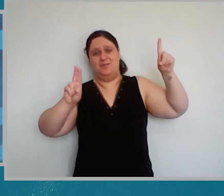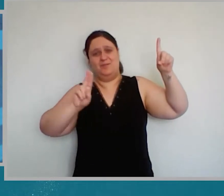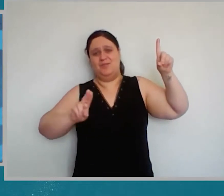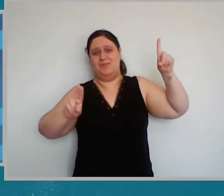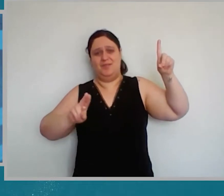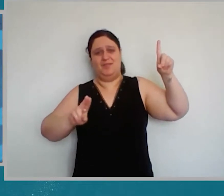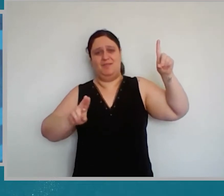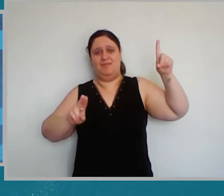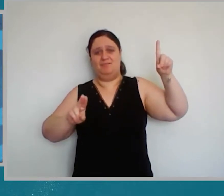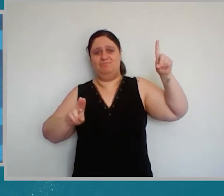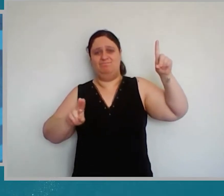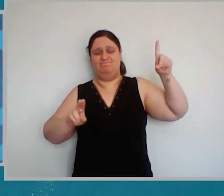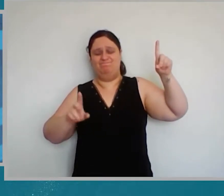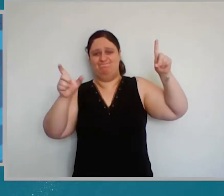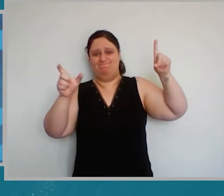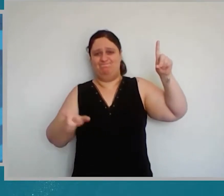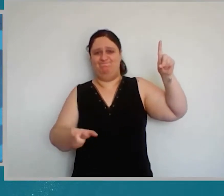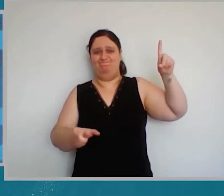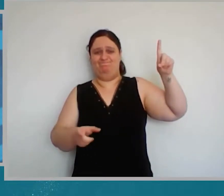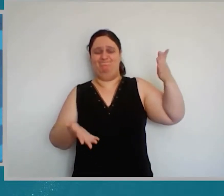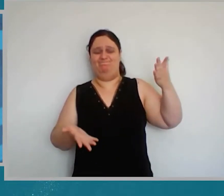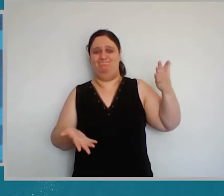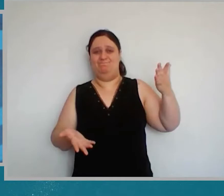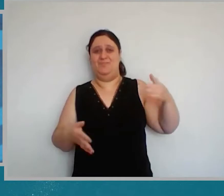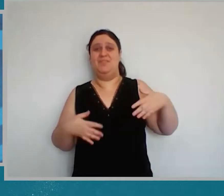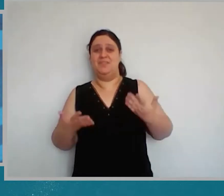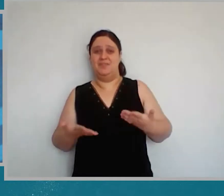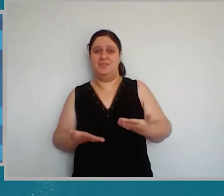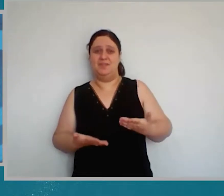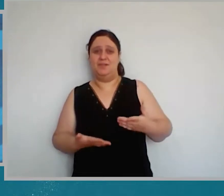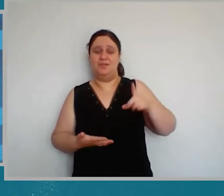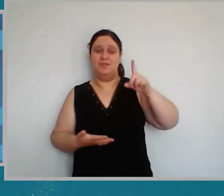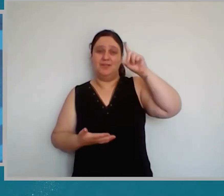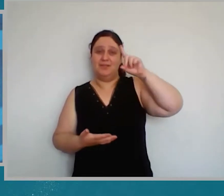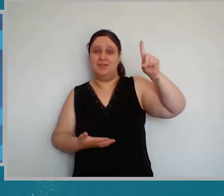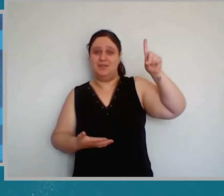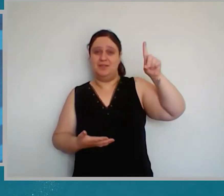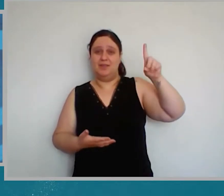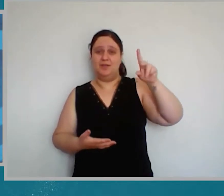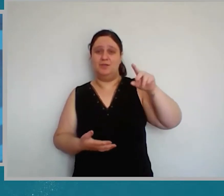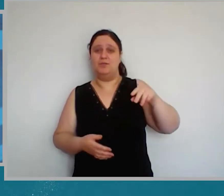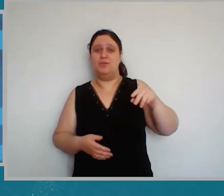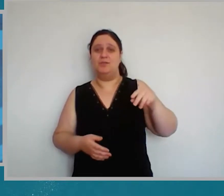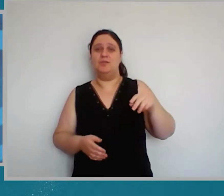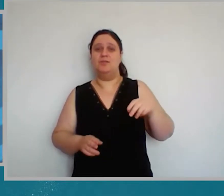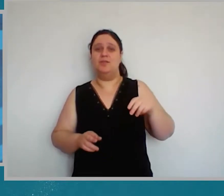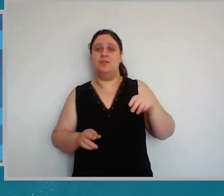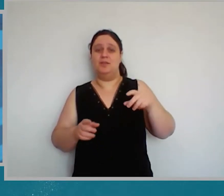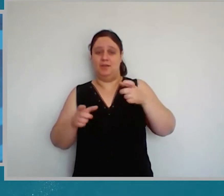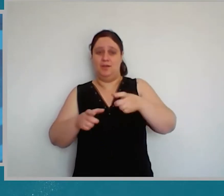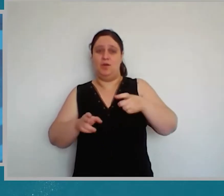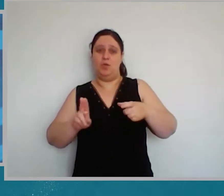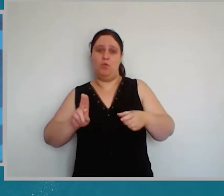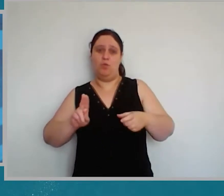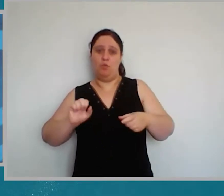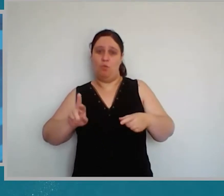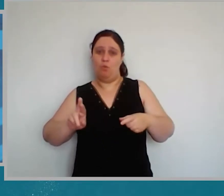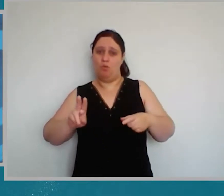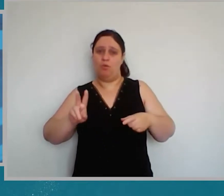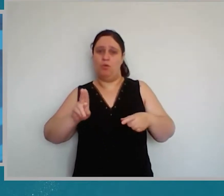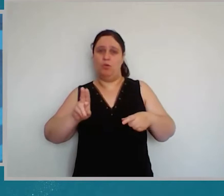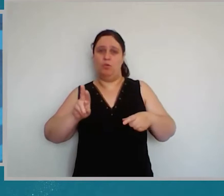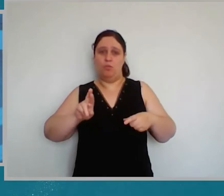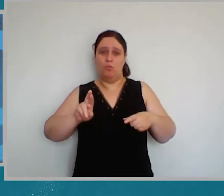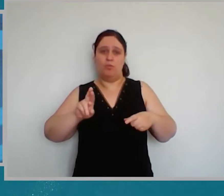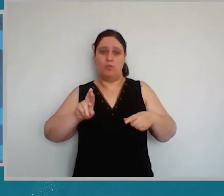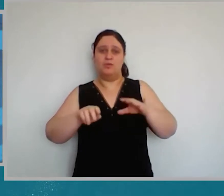então, em Ur dos Caldeus, na terra dos ídolos, Deus chama uma pessoa. E